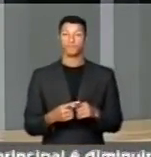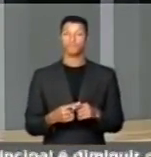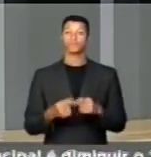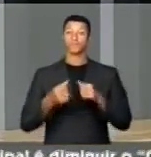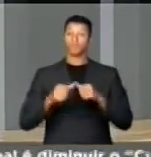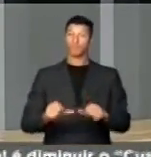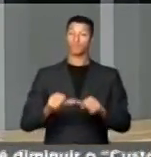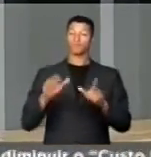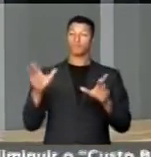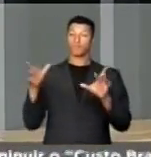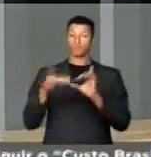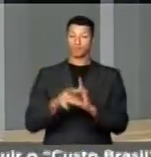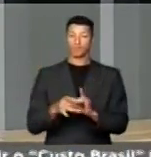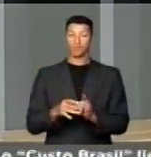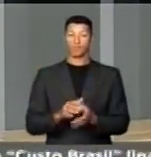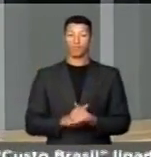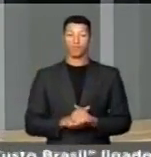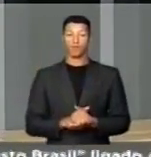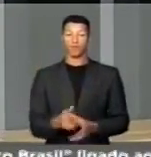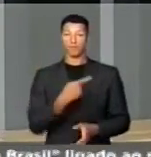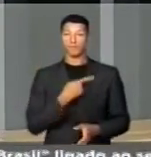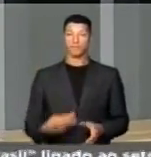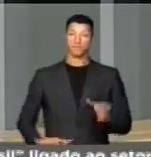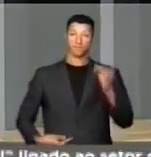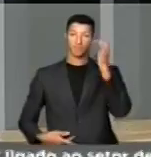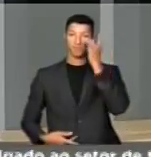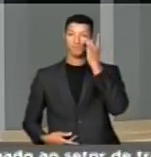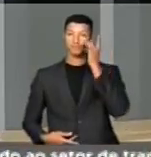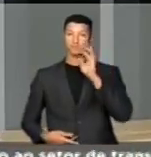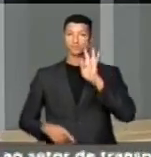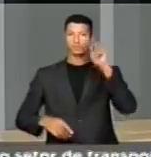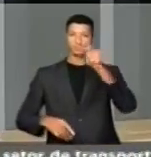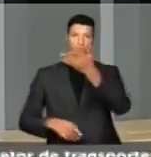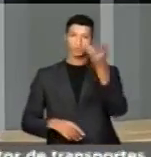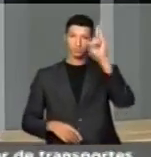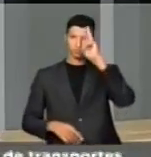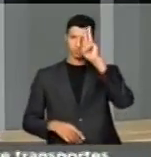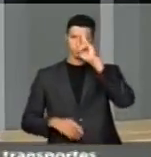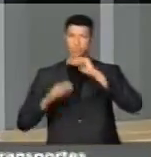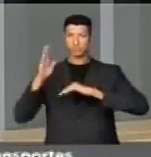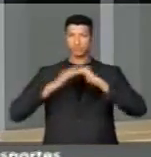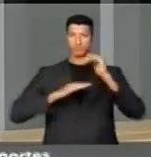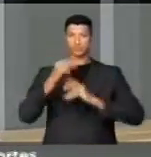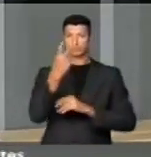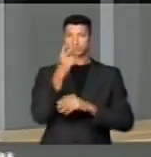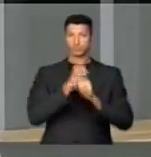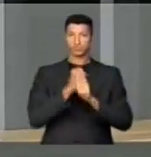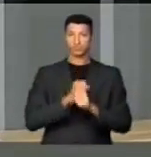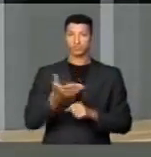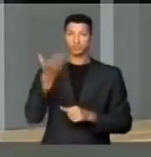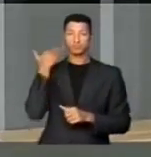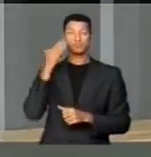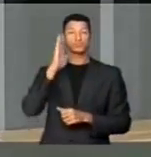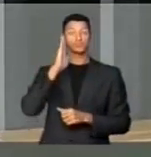estar intrincado. A presidente Dilma, todos se lembram, há cerca de 2 anos atrás,